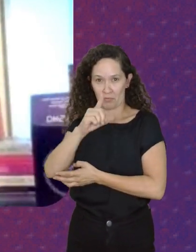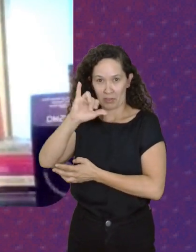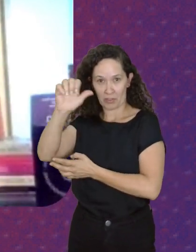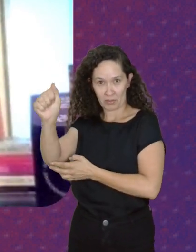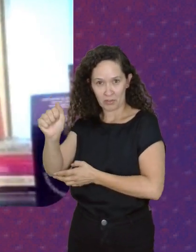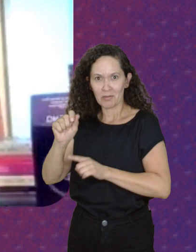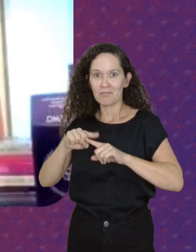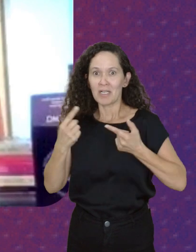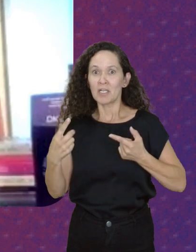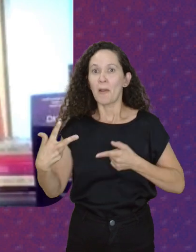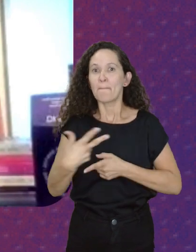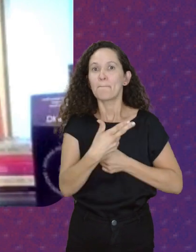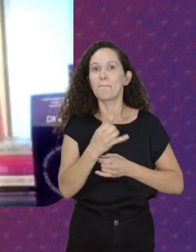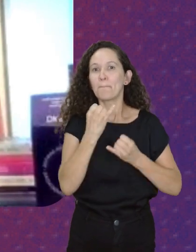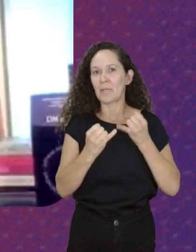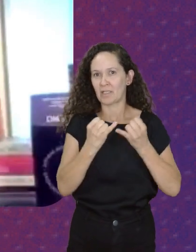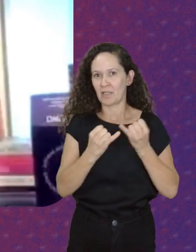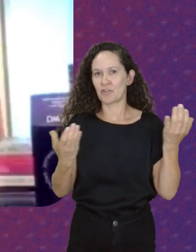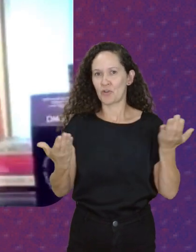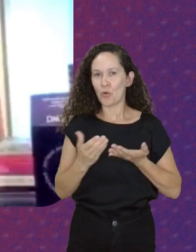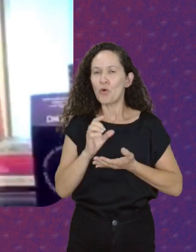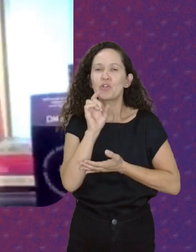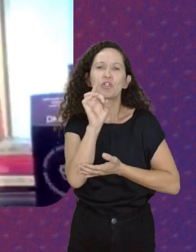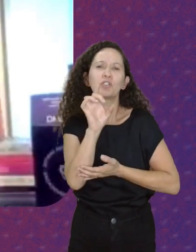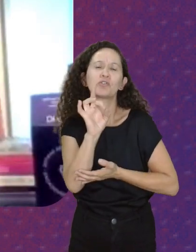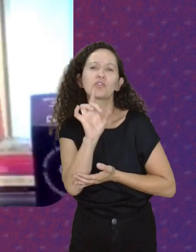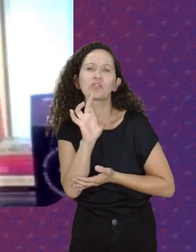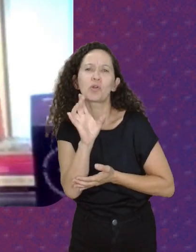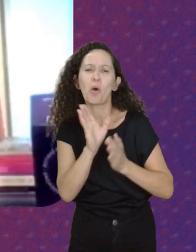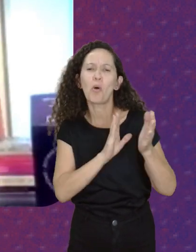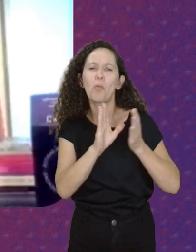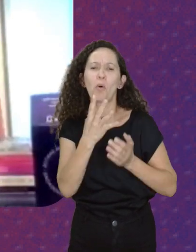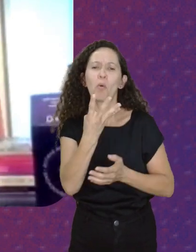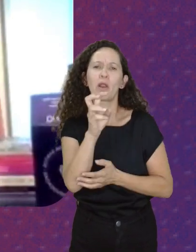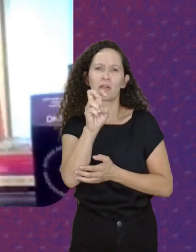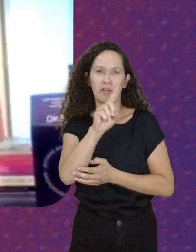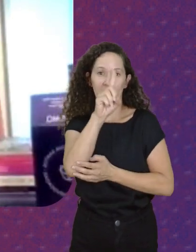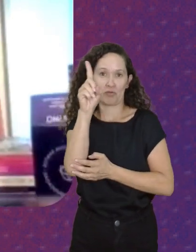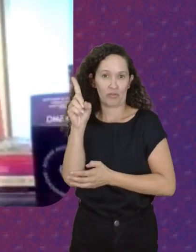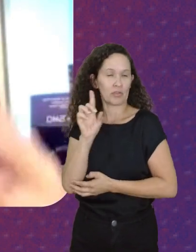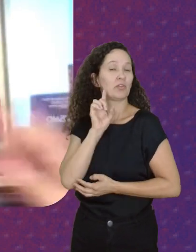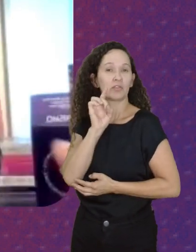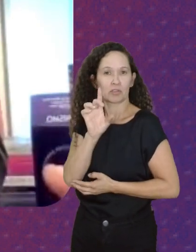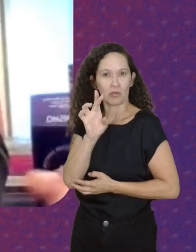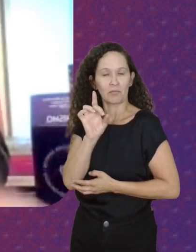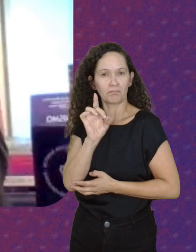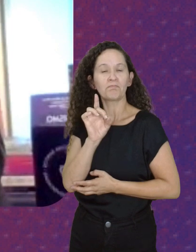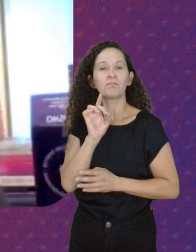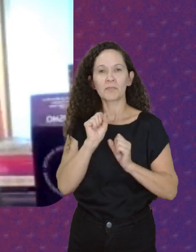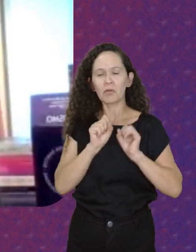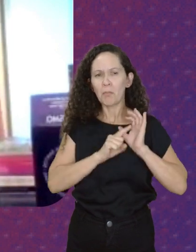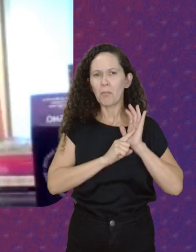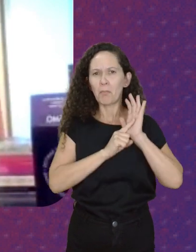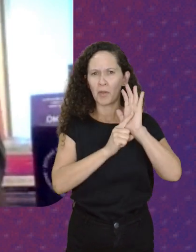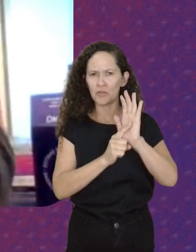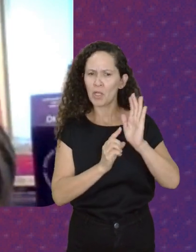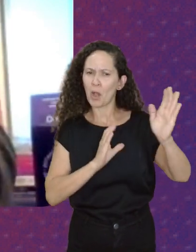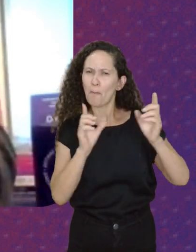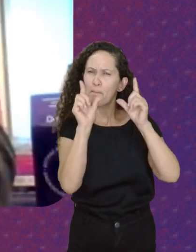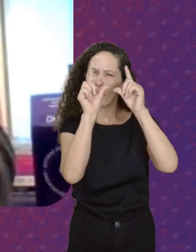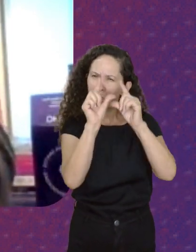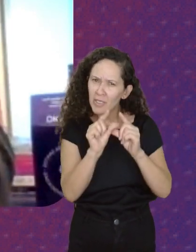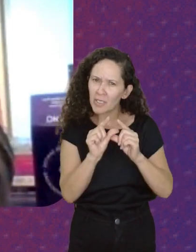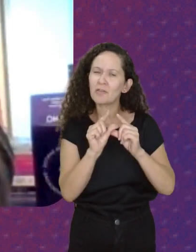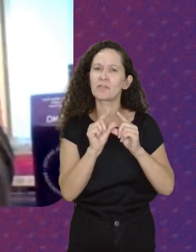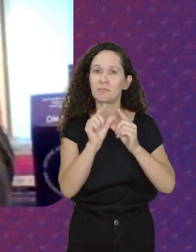foi cortada pela metade, hoje ela dura praticamente 45 dias apenas. Então, para compensar esse período curtíssimo que a